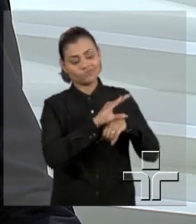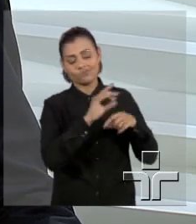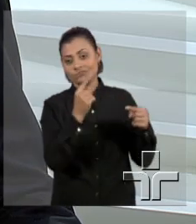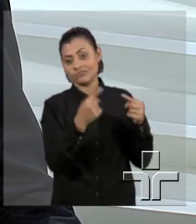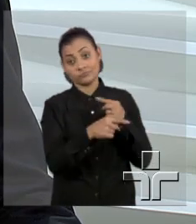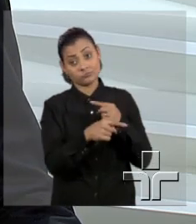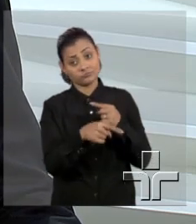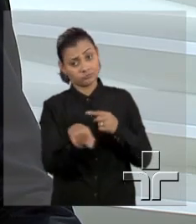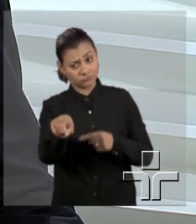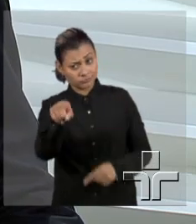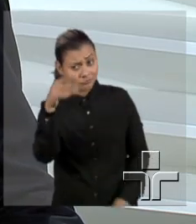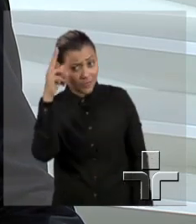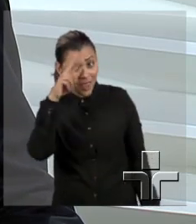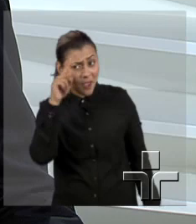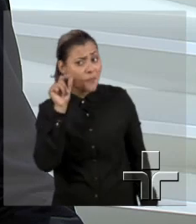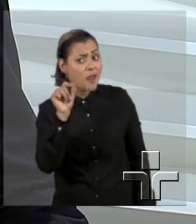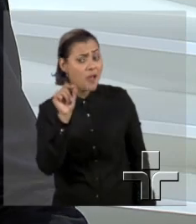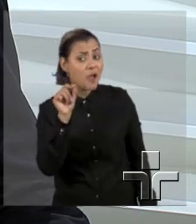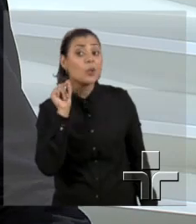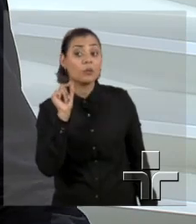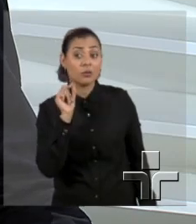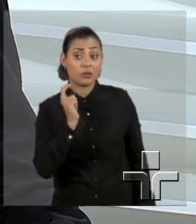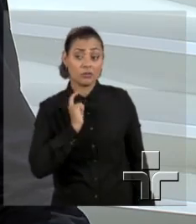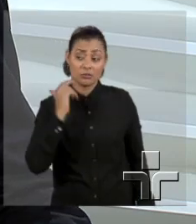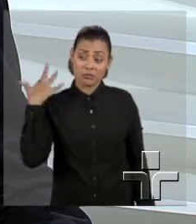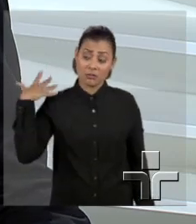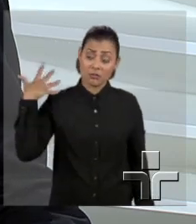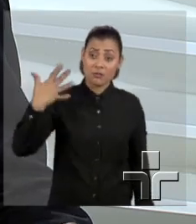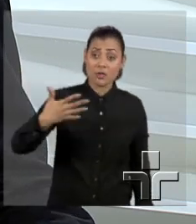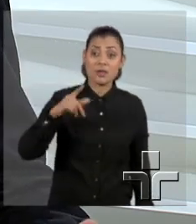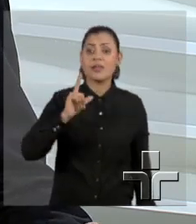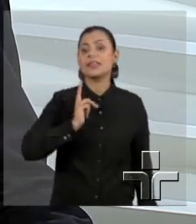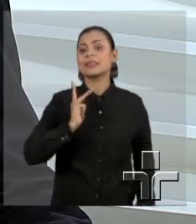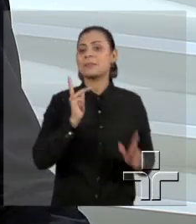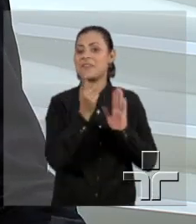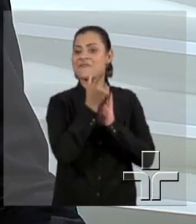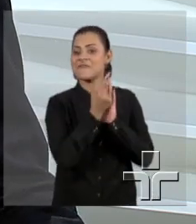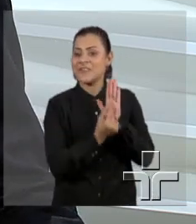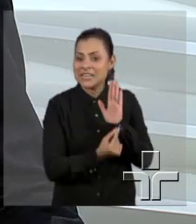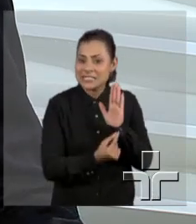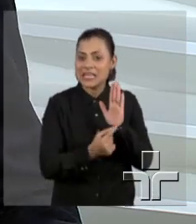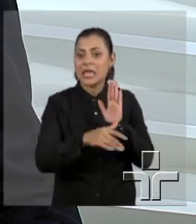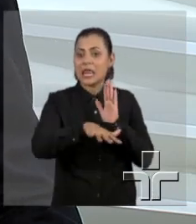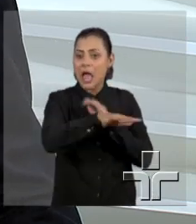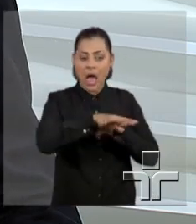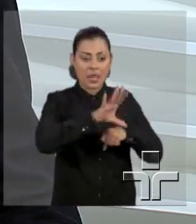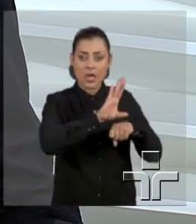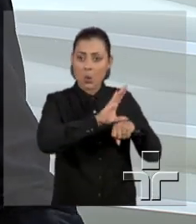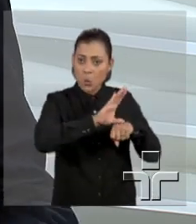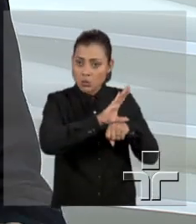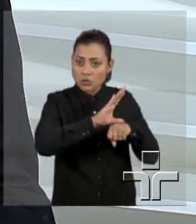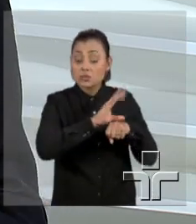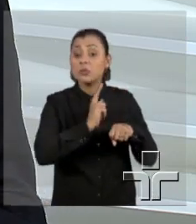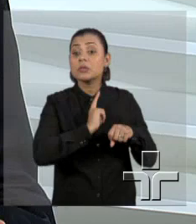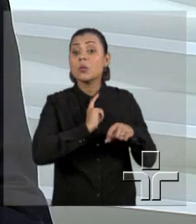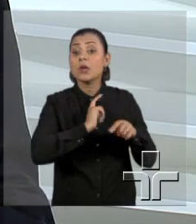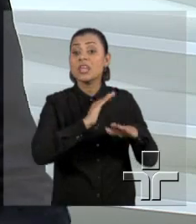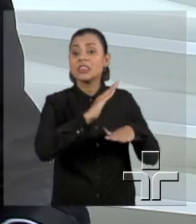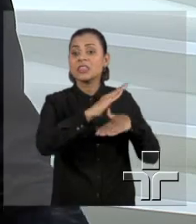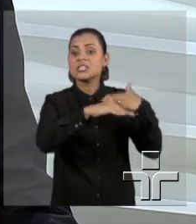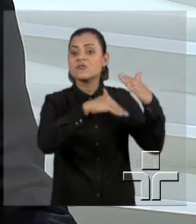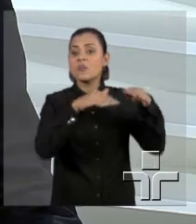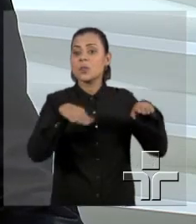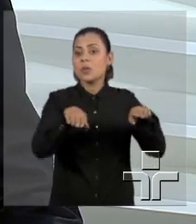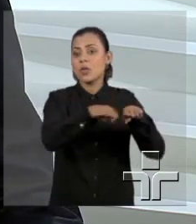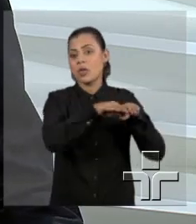lembrar que em diversas passagens, até quando cuida da ordem financeira nacional, a Constituição fala de desenvolvimento equilibrado